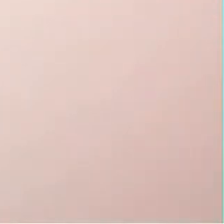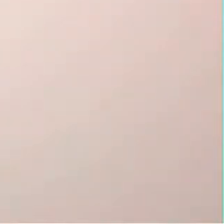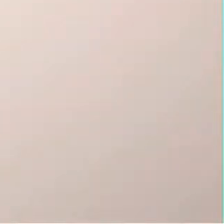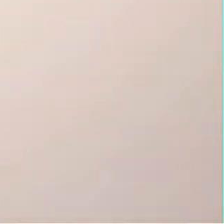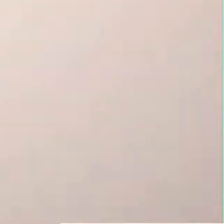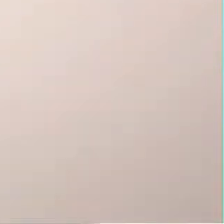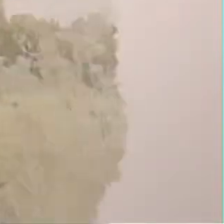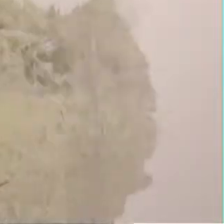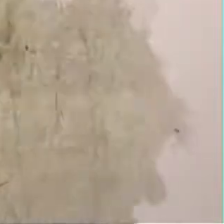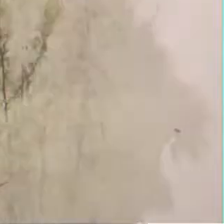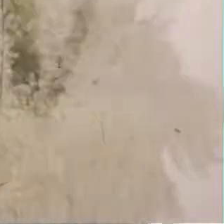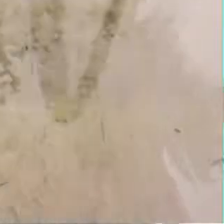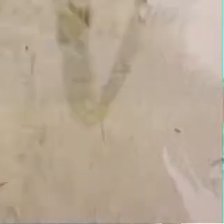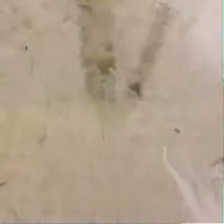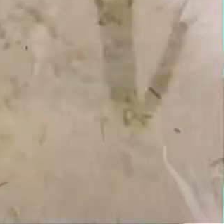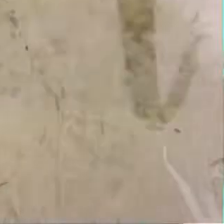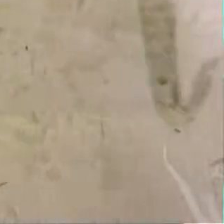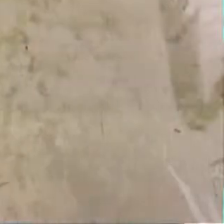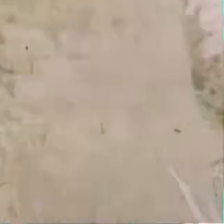E aí